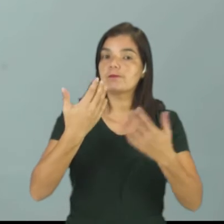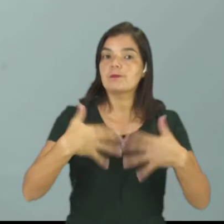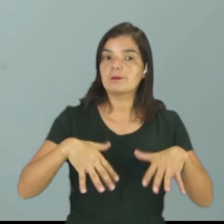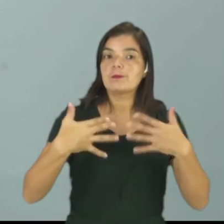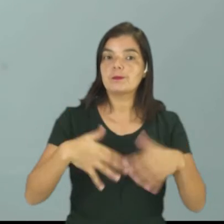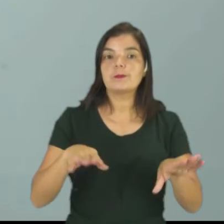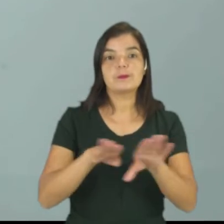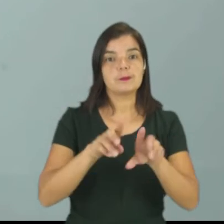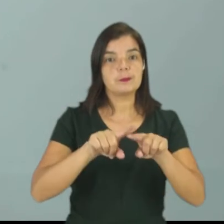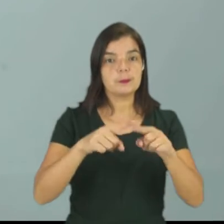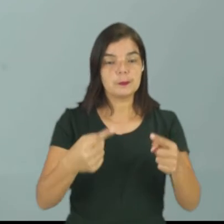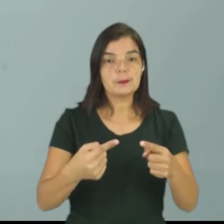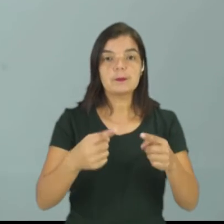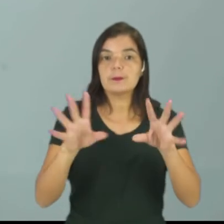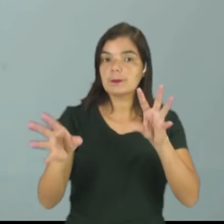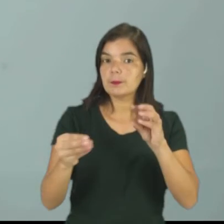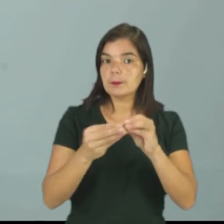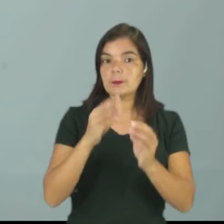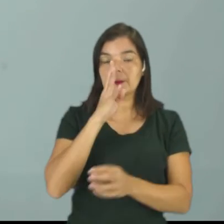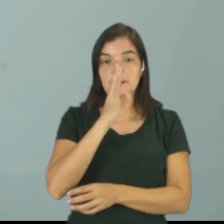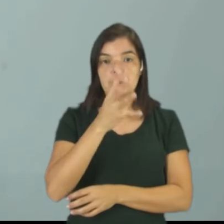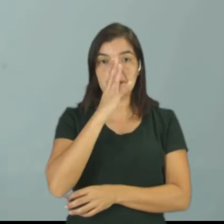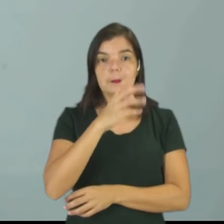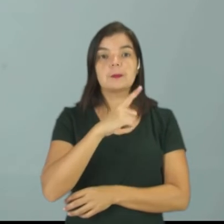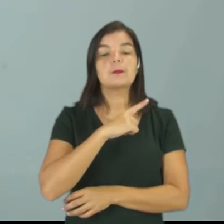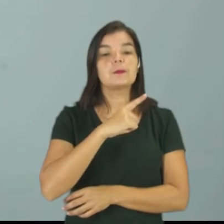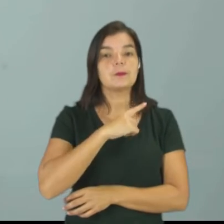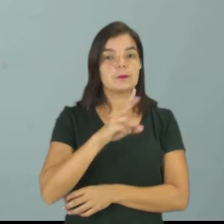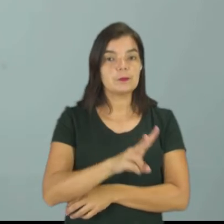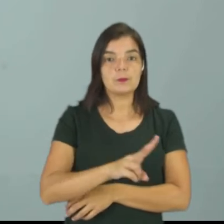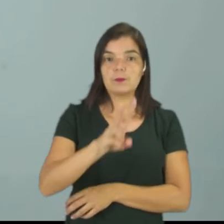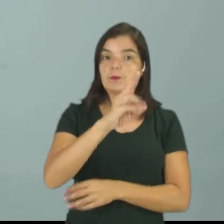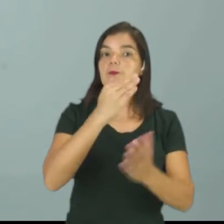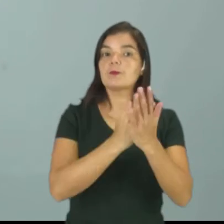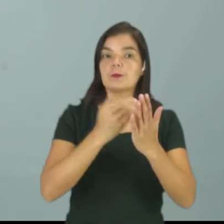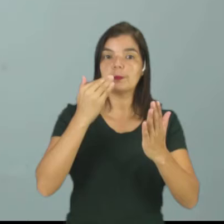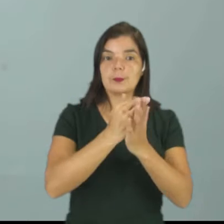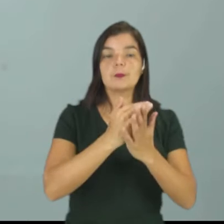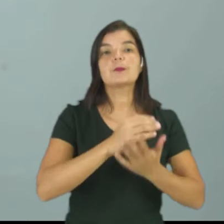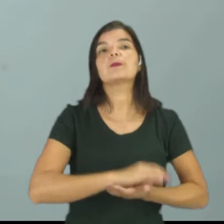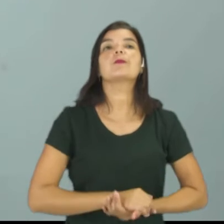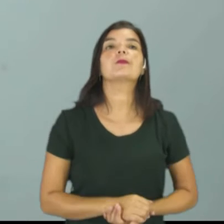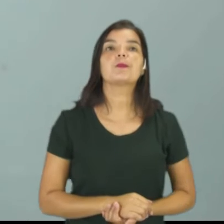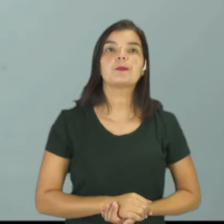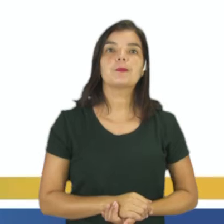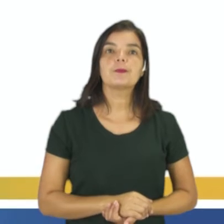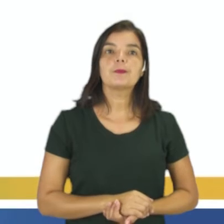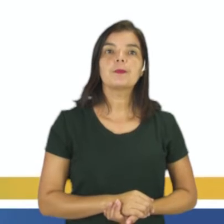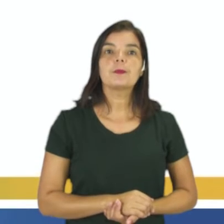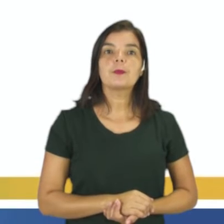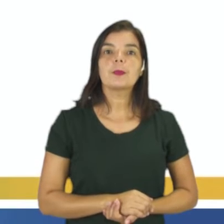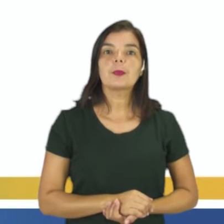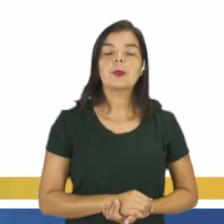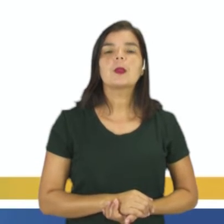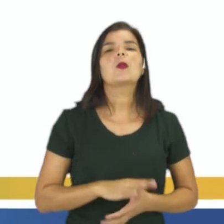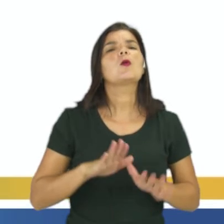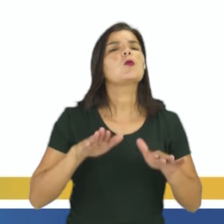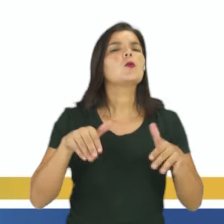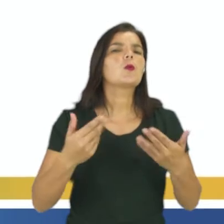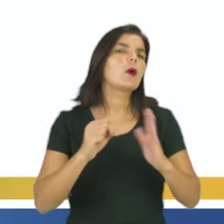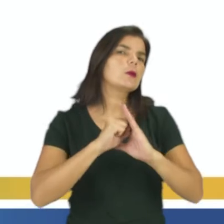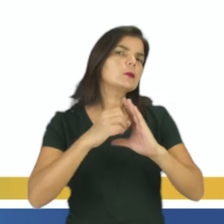grande, mas na resenha crítica ela tem um valor maior, tá bom? E quais são